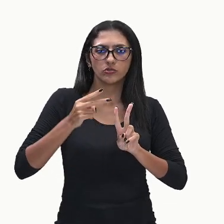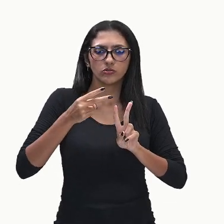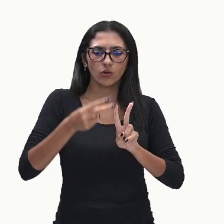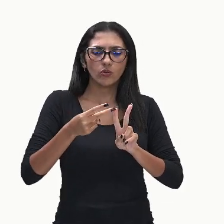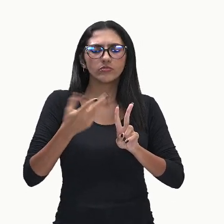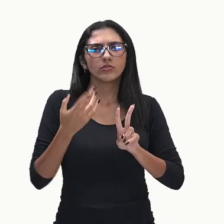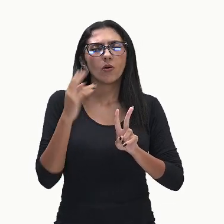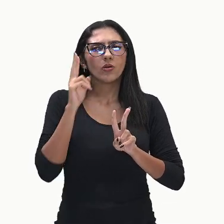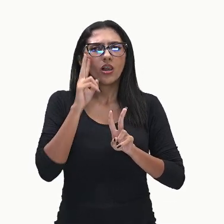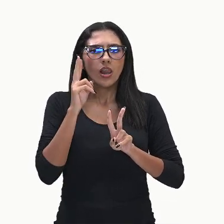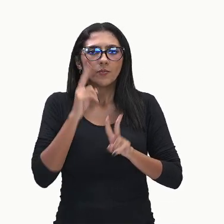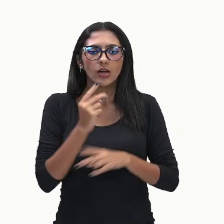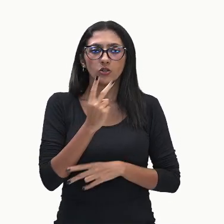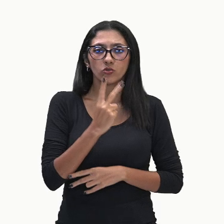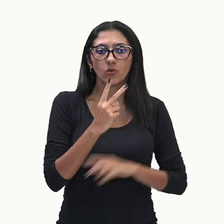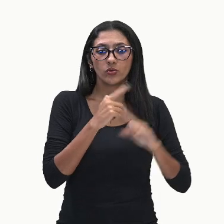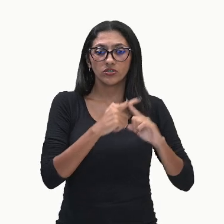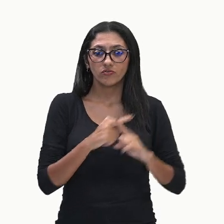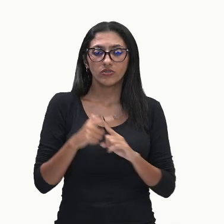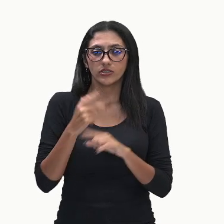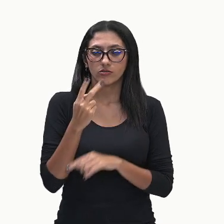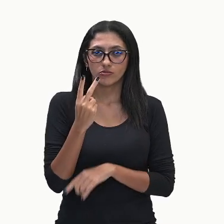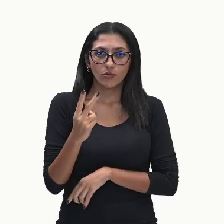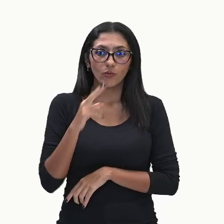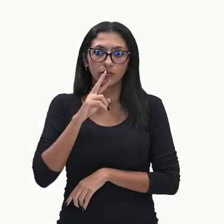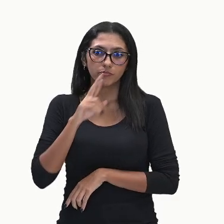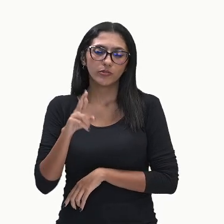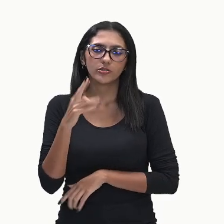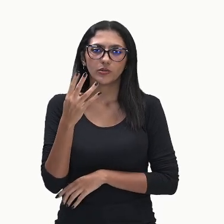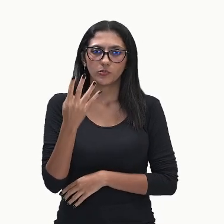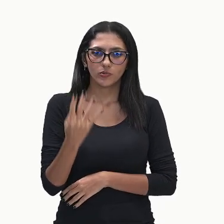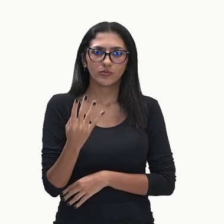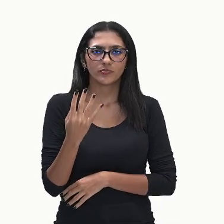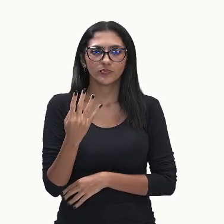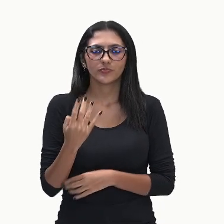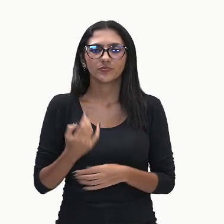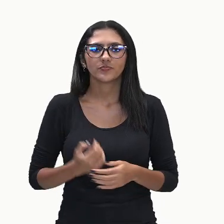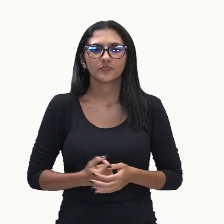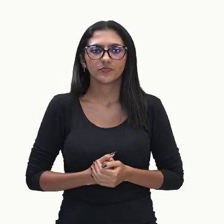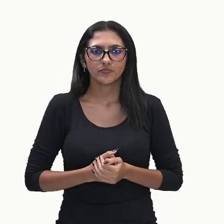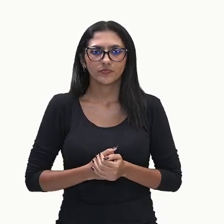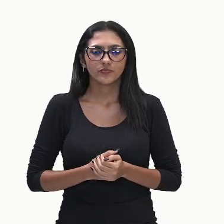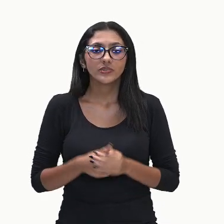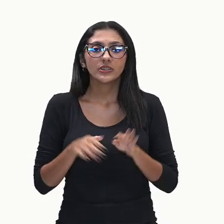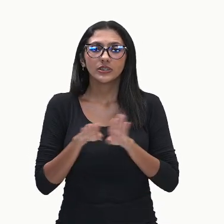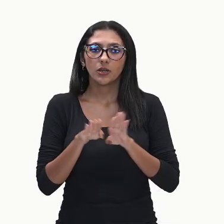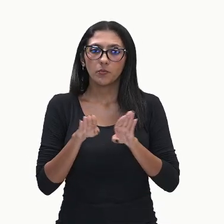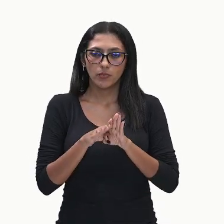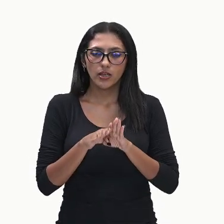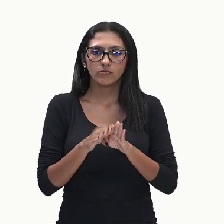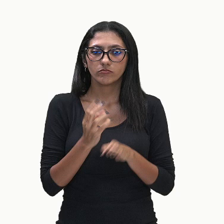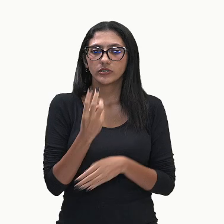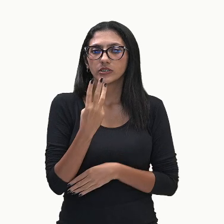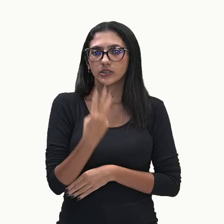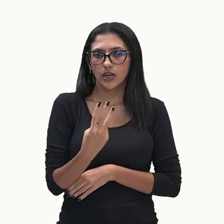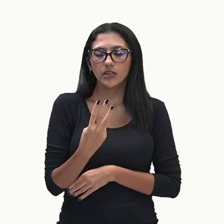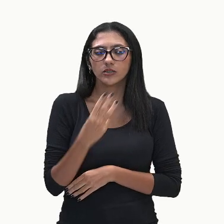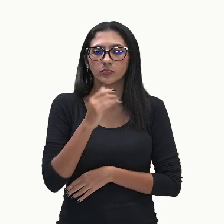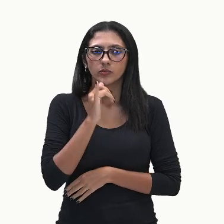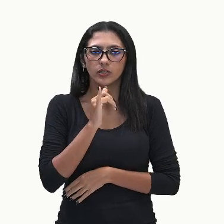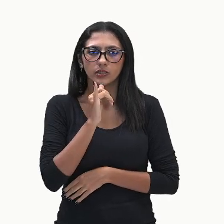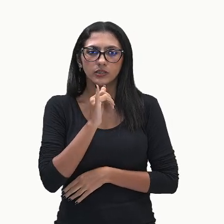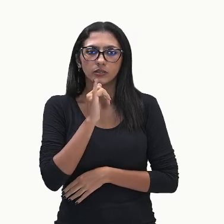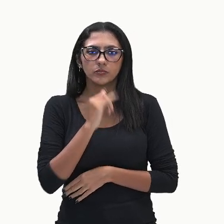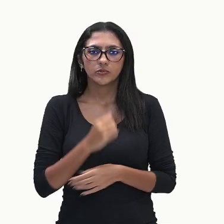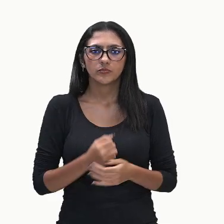vezes 2 é igual a 4. A mesma ideia você vai pegar para 3. 3 ao quadrado